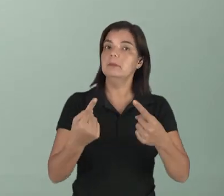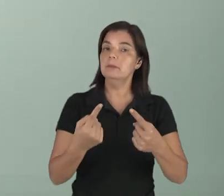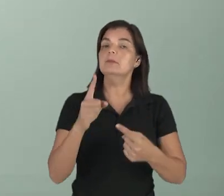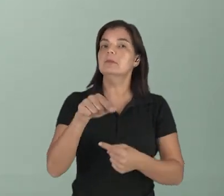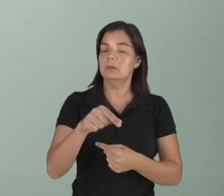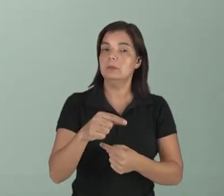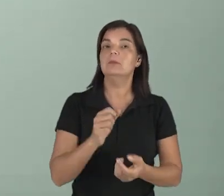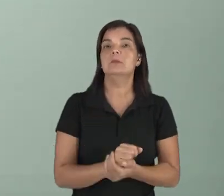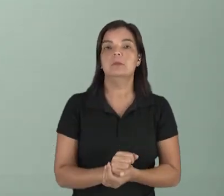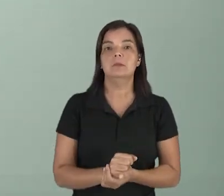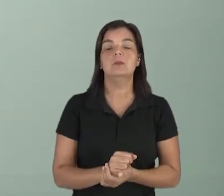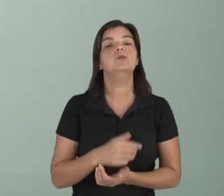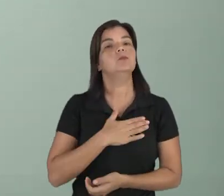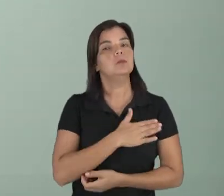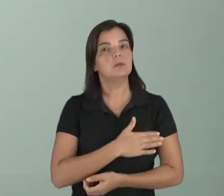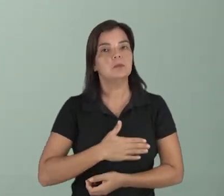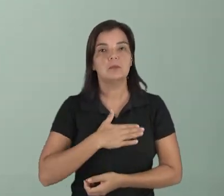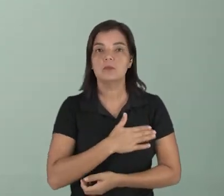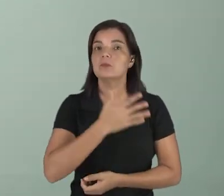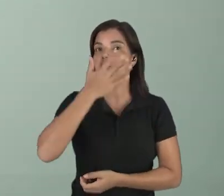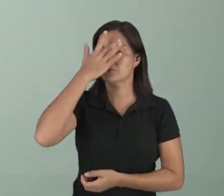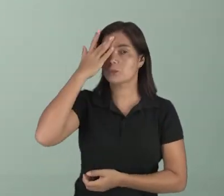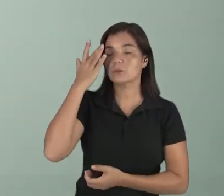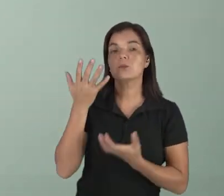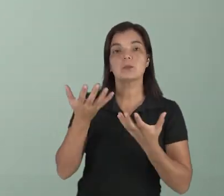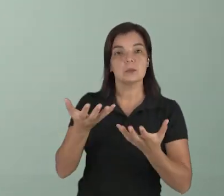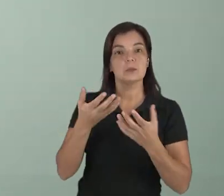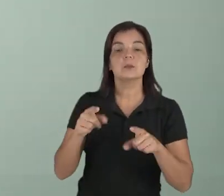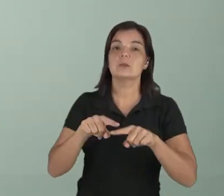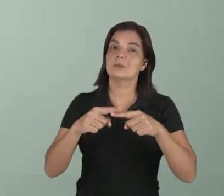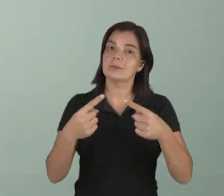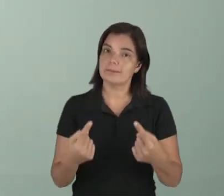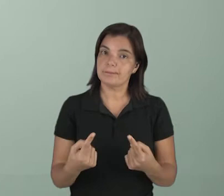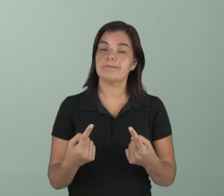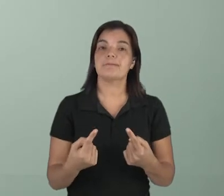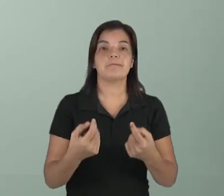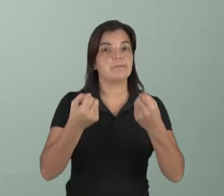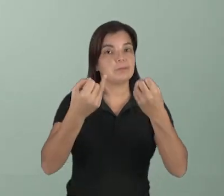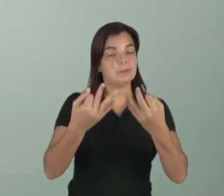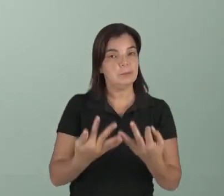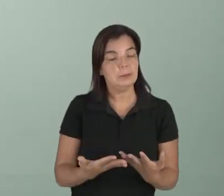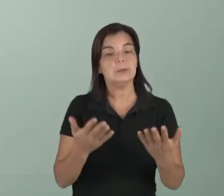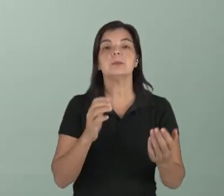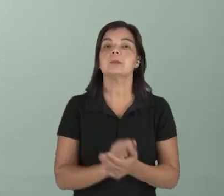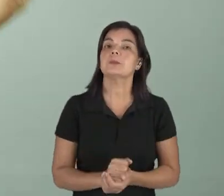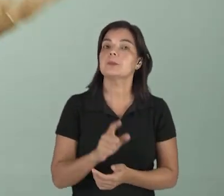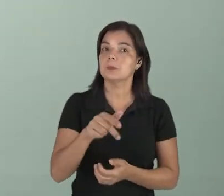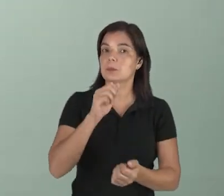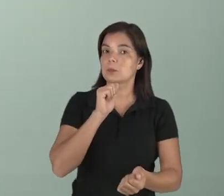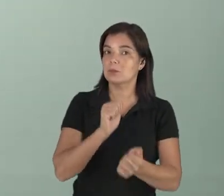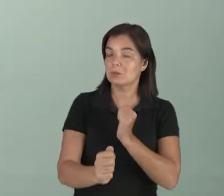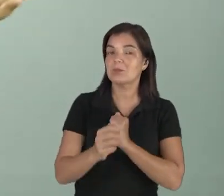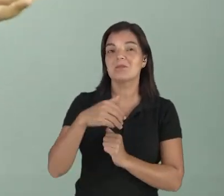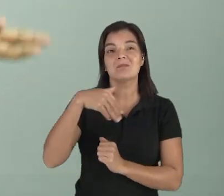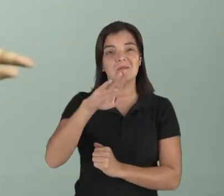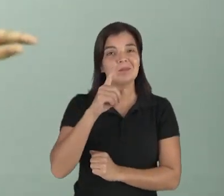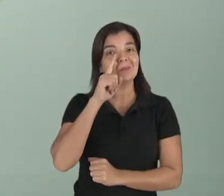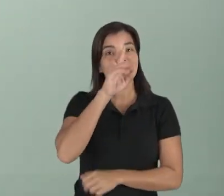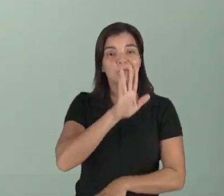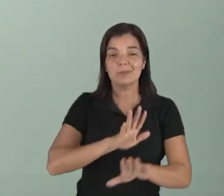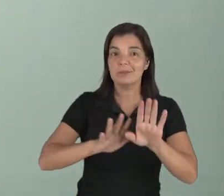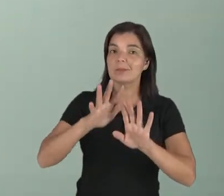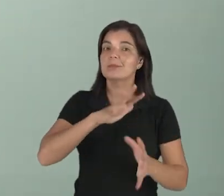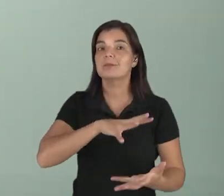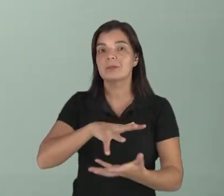é muito prazeroso, as pessoas buscam muito, mas que nem ele foi falado, é um dos esportes radicais mais perigosos do